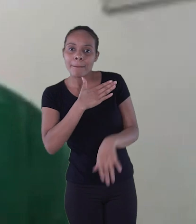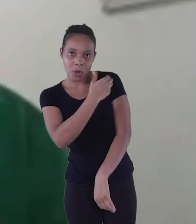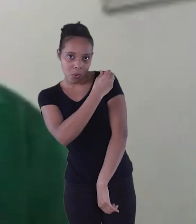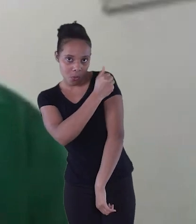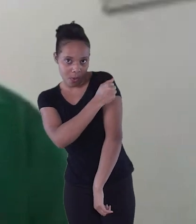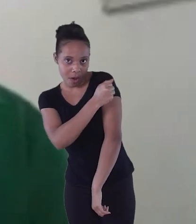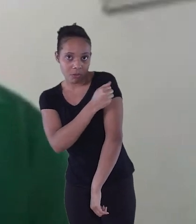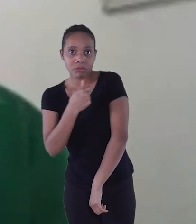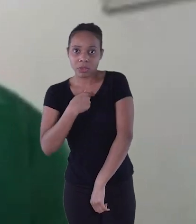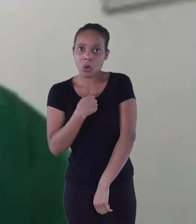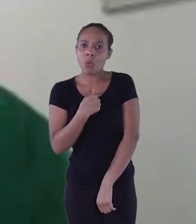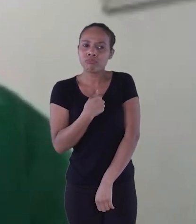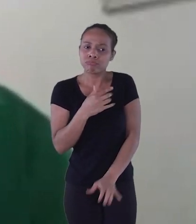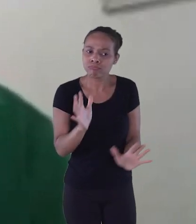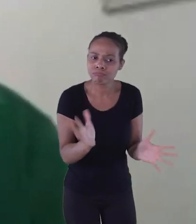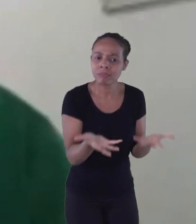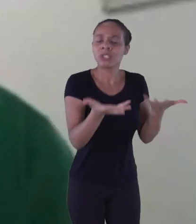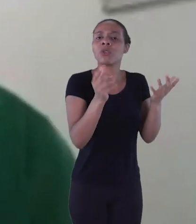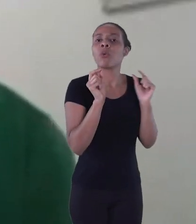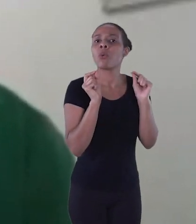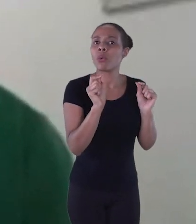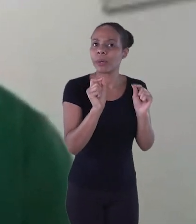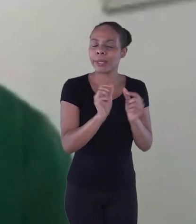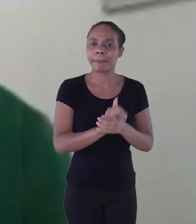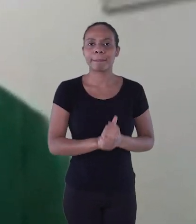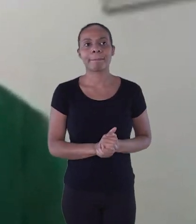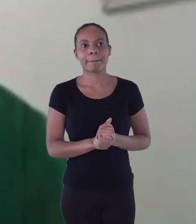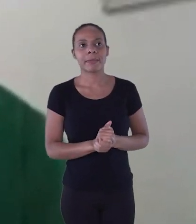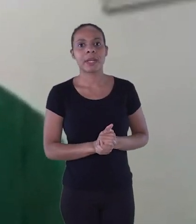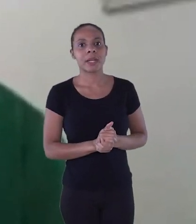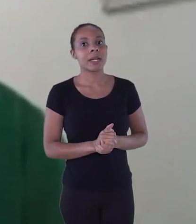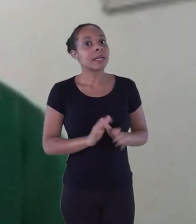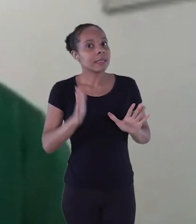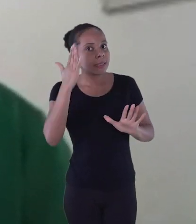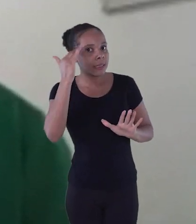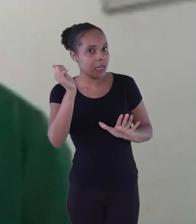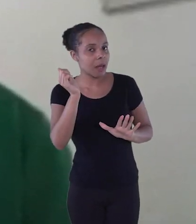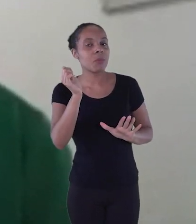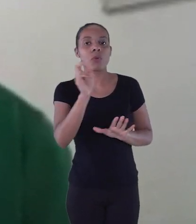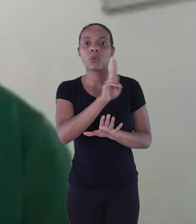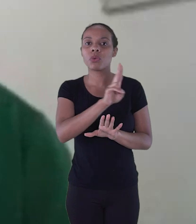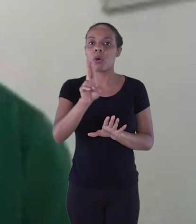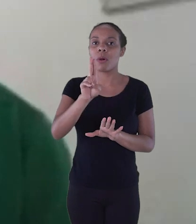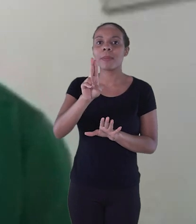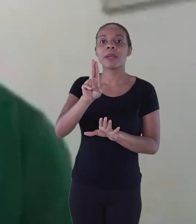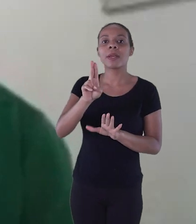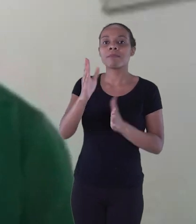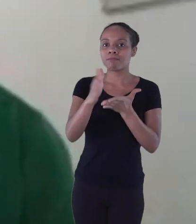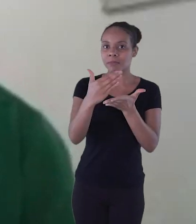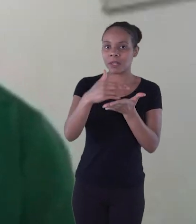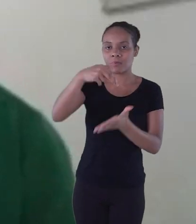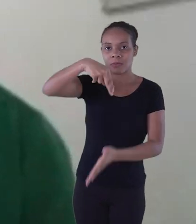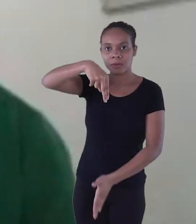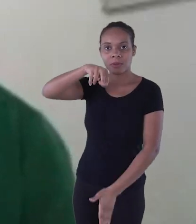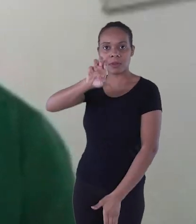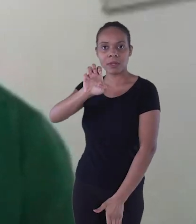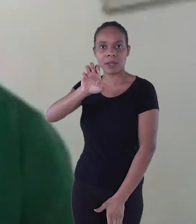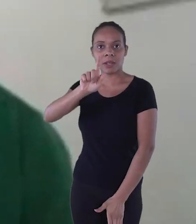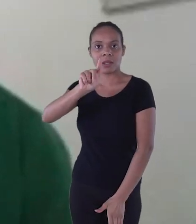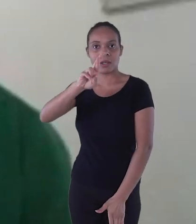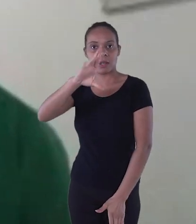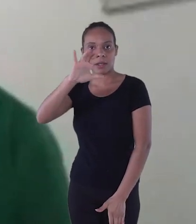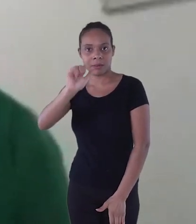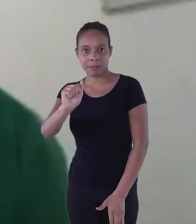né? Porque é claro que o nome e a força é a Enciclopédia Negra. Mas quando a gente fala em história negra, ninguém fala de uma